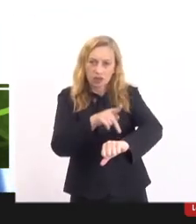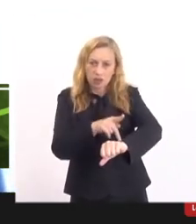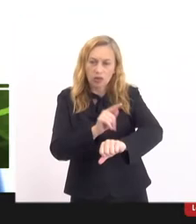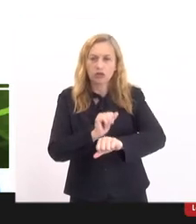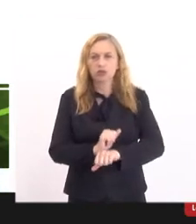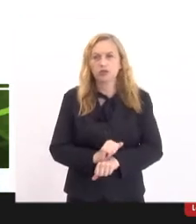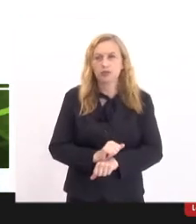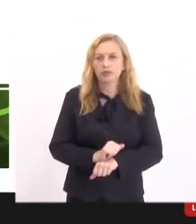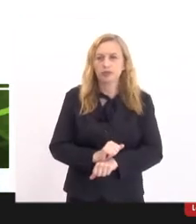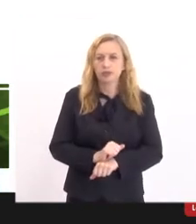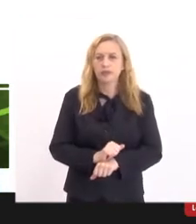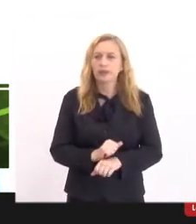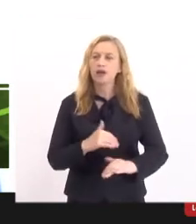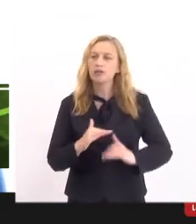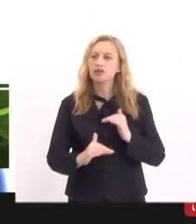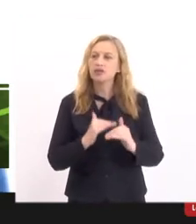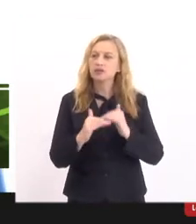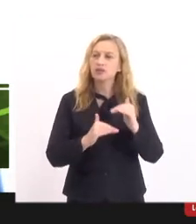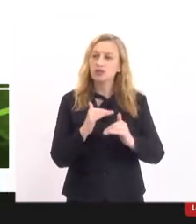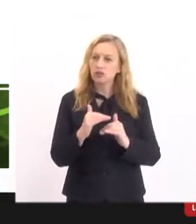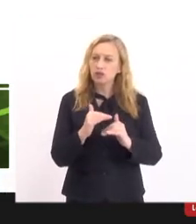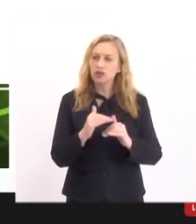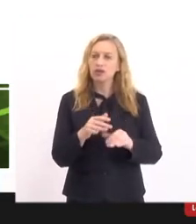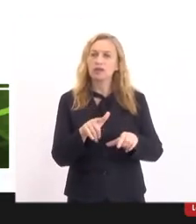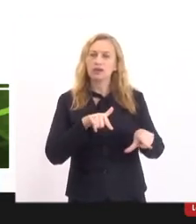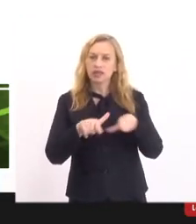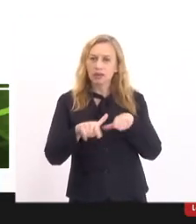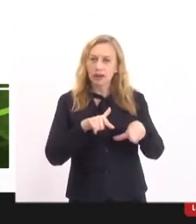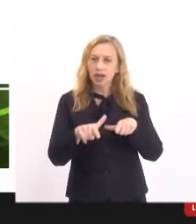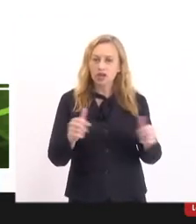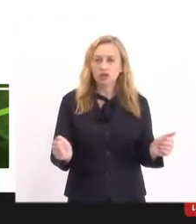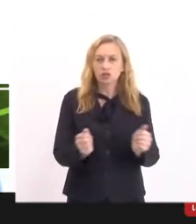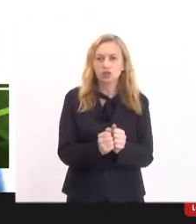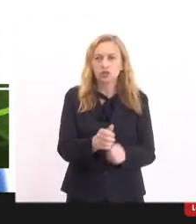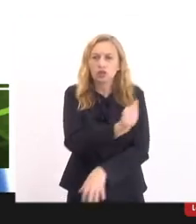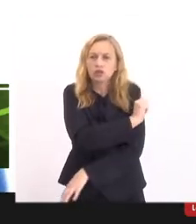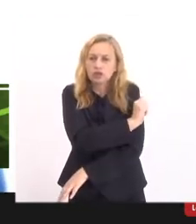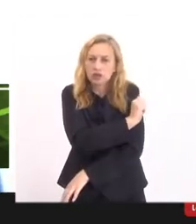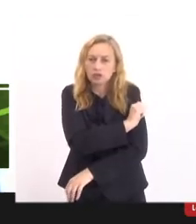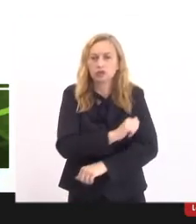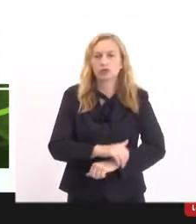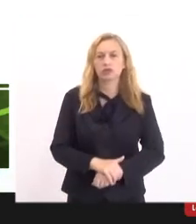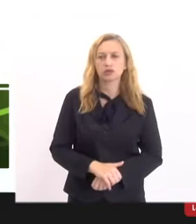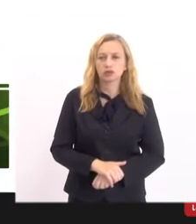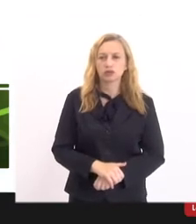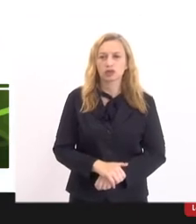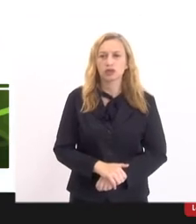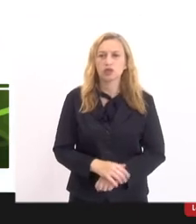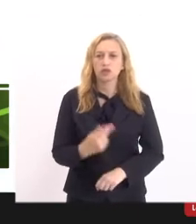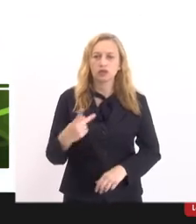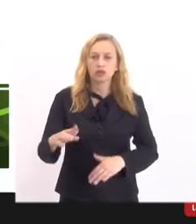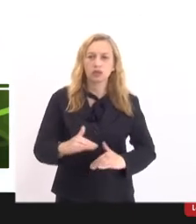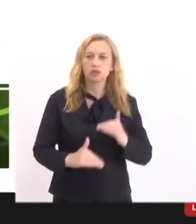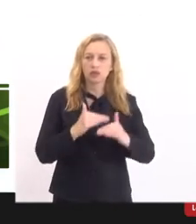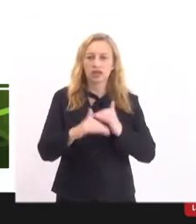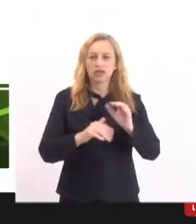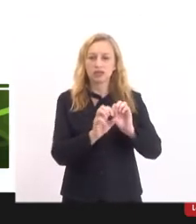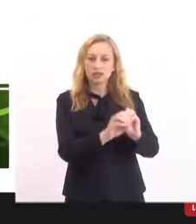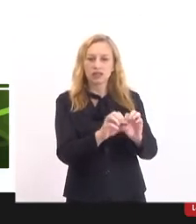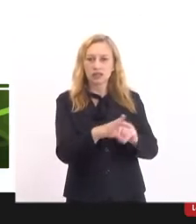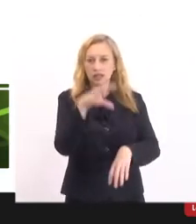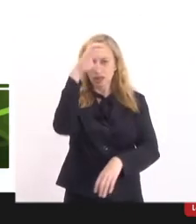para desenvolver os nossos alunos, para trabalhar com os nossos alunos o seu processo de